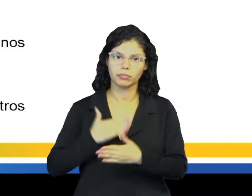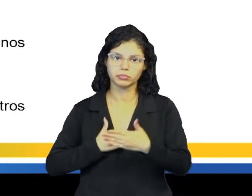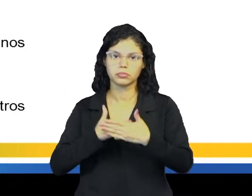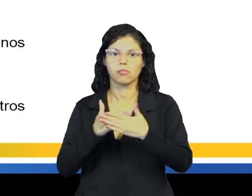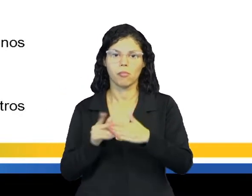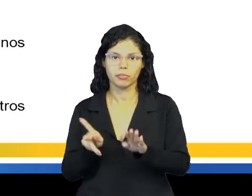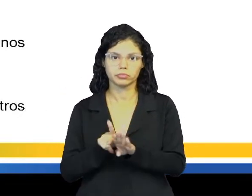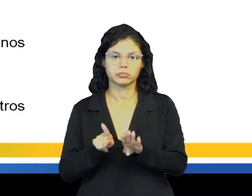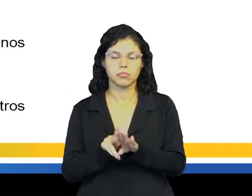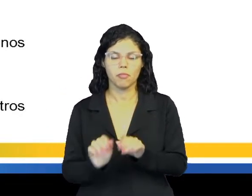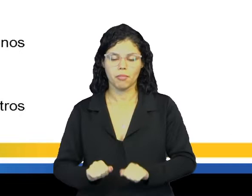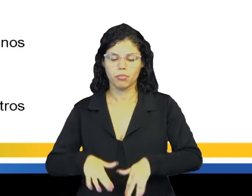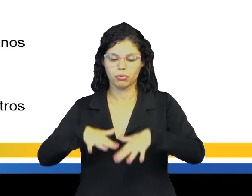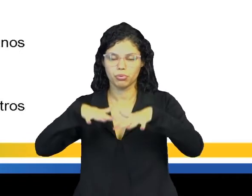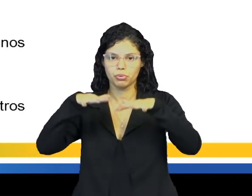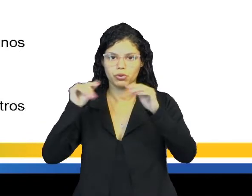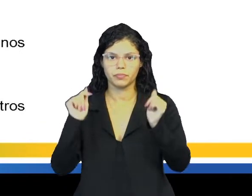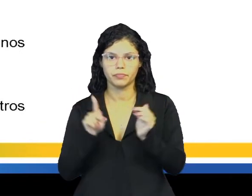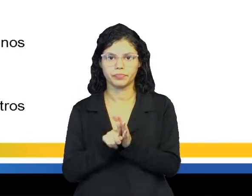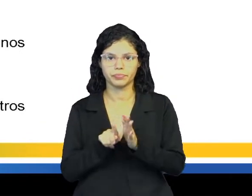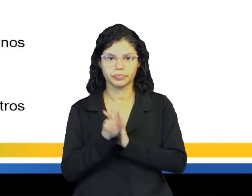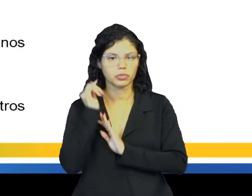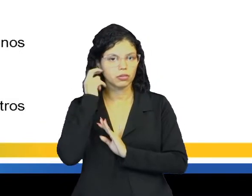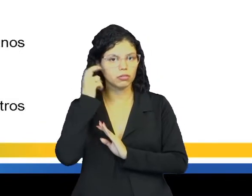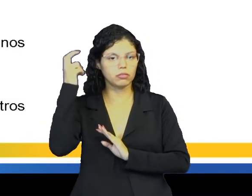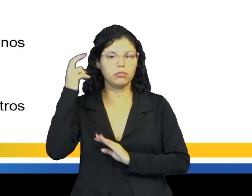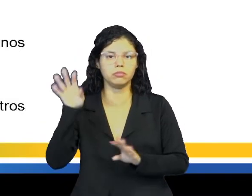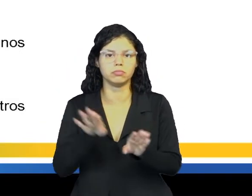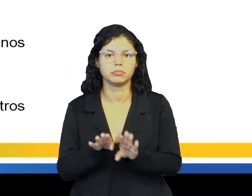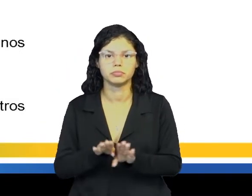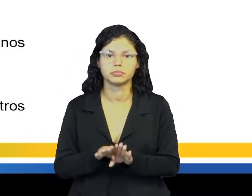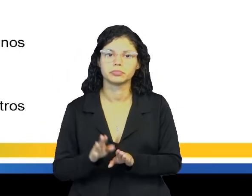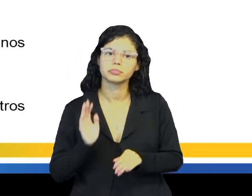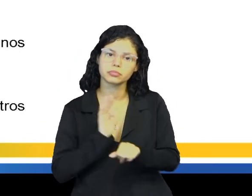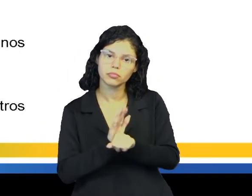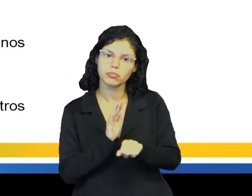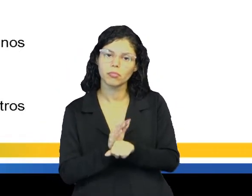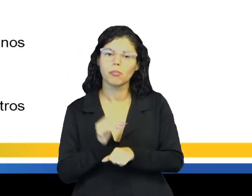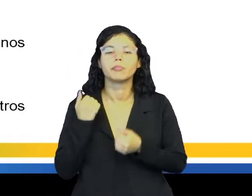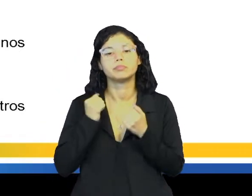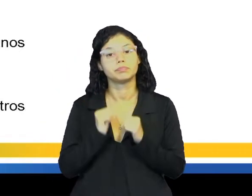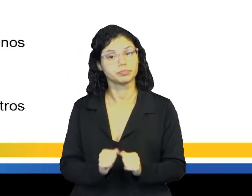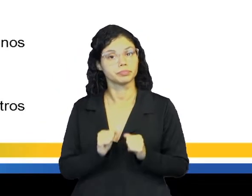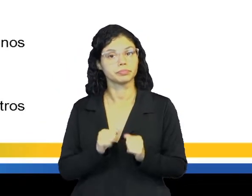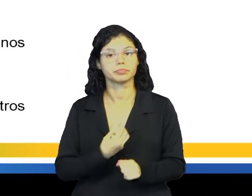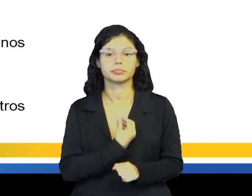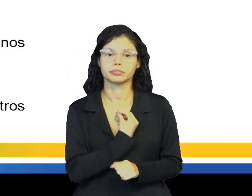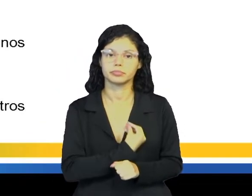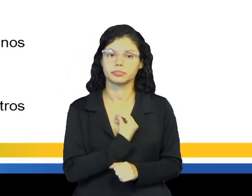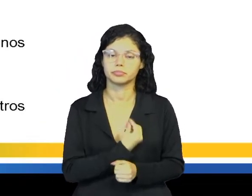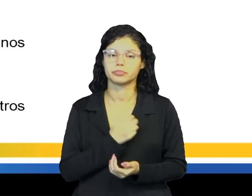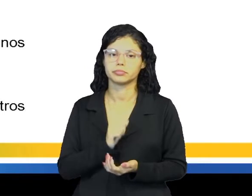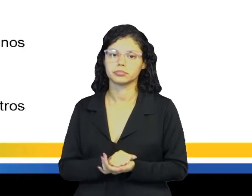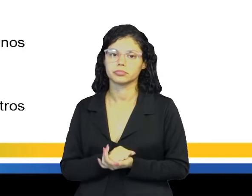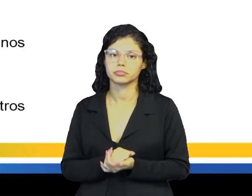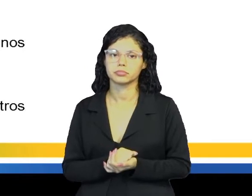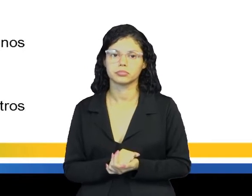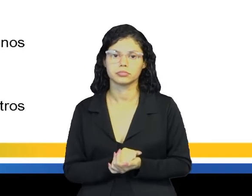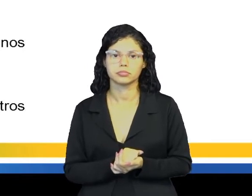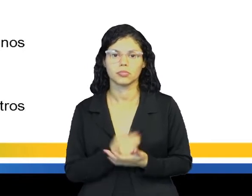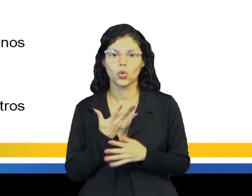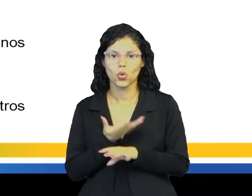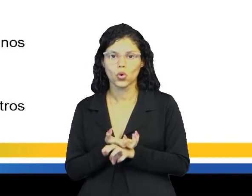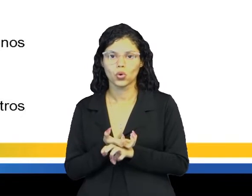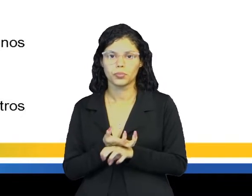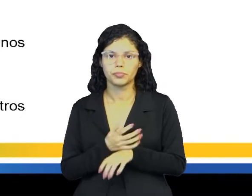das inundações e utilizar a água de formas mais inteligentes, sustentáveis, que nos permitam viver em situação de